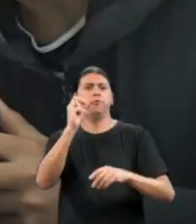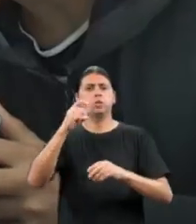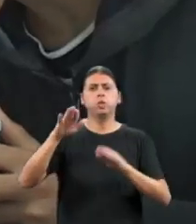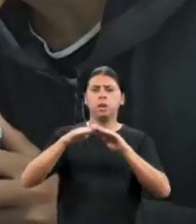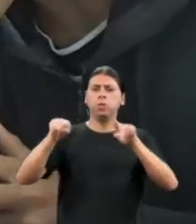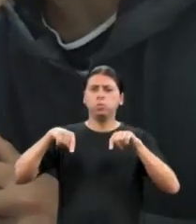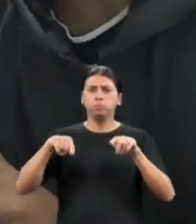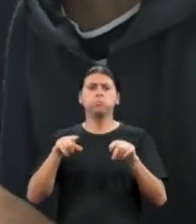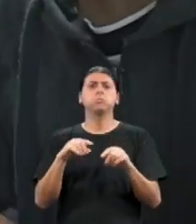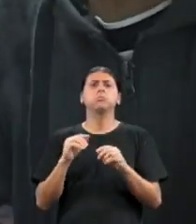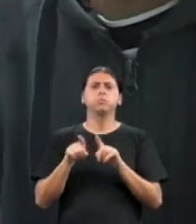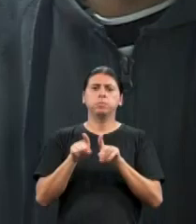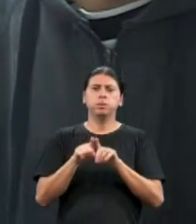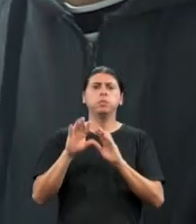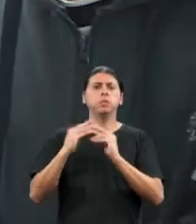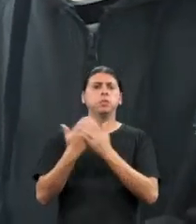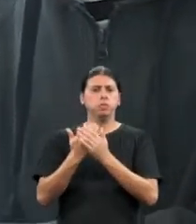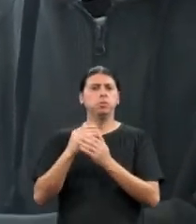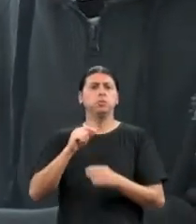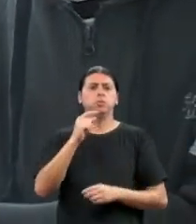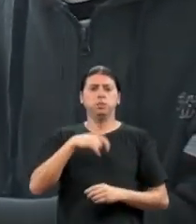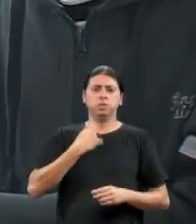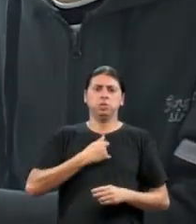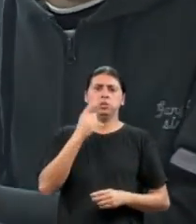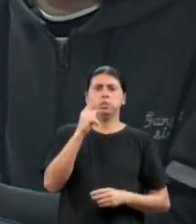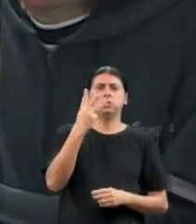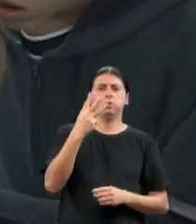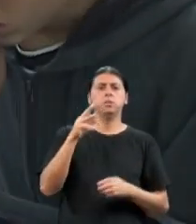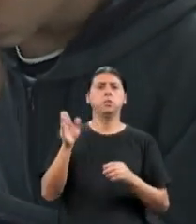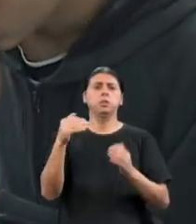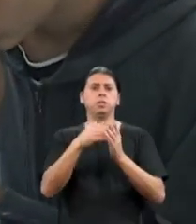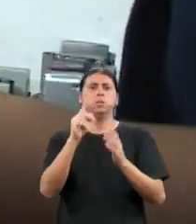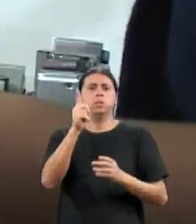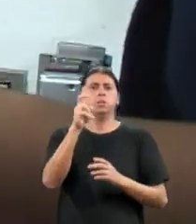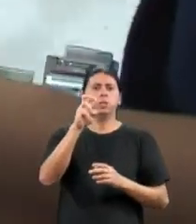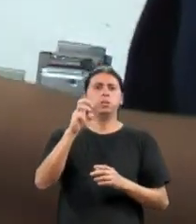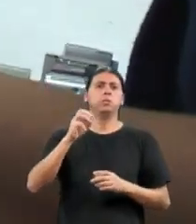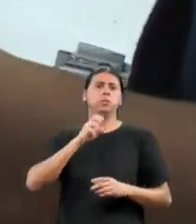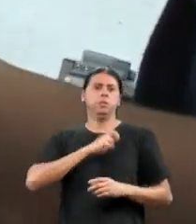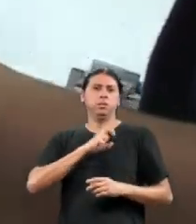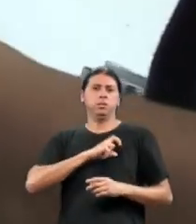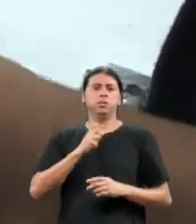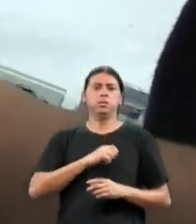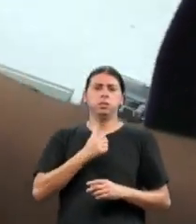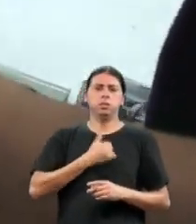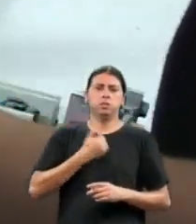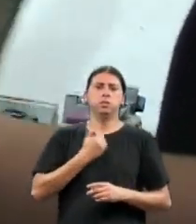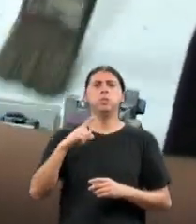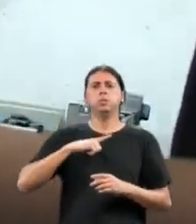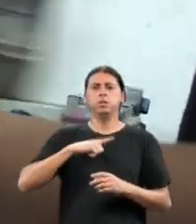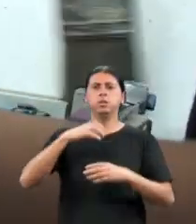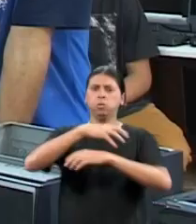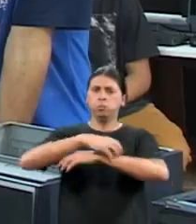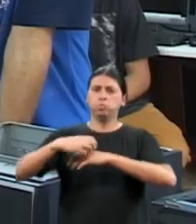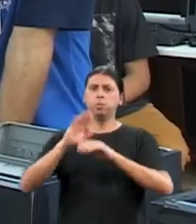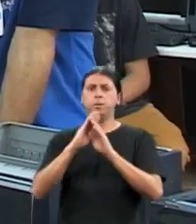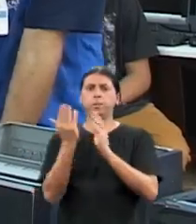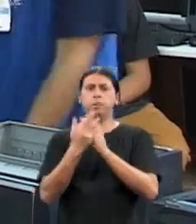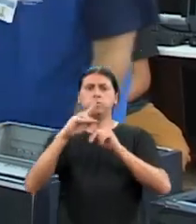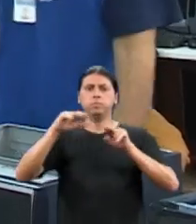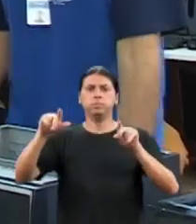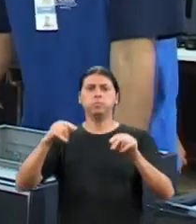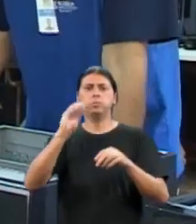por aula, entre 13 e 15 anos. Eles estudam na rede municipal de ensino e a maioria mora em bairros da periferia de Porto